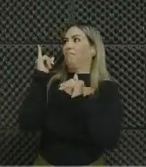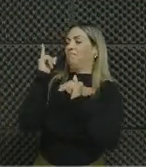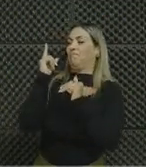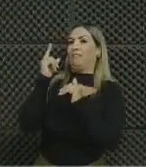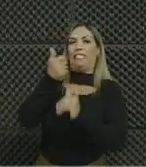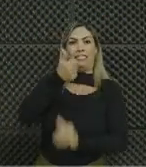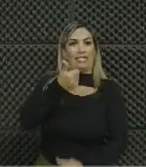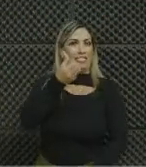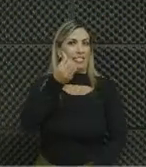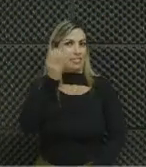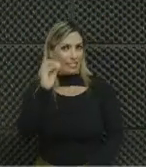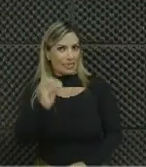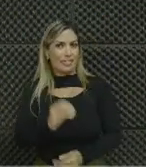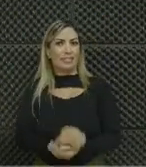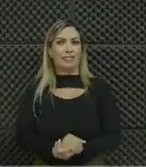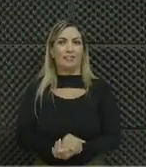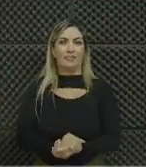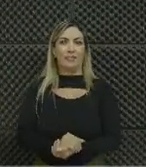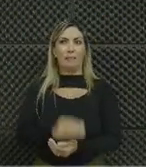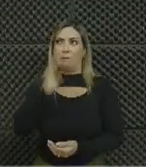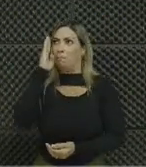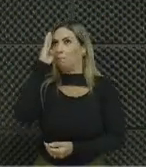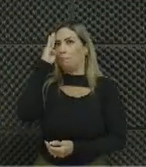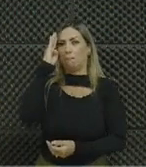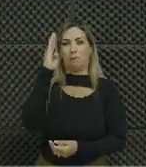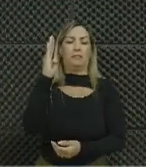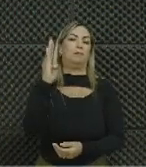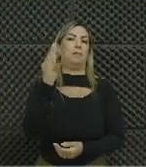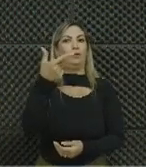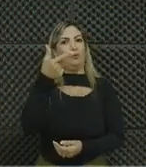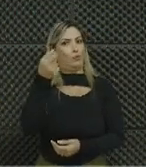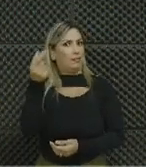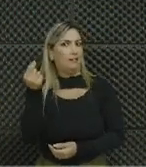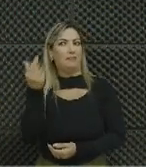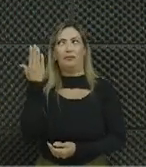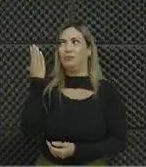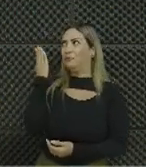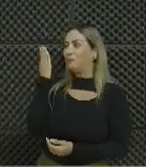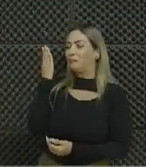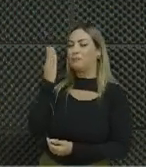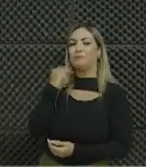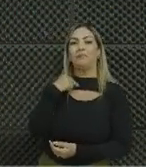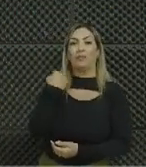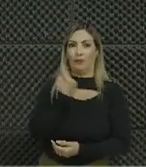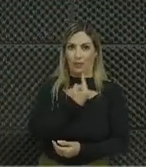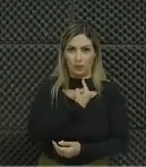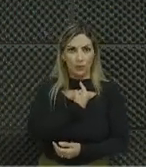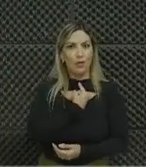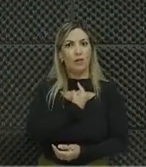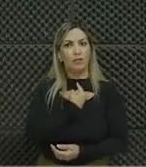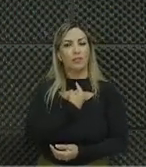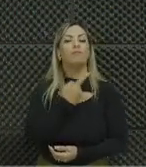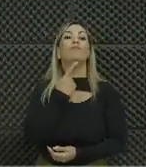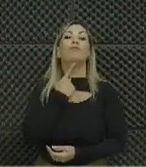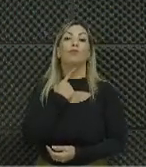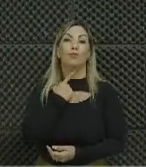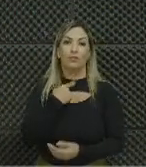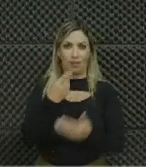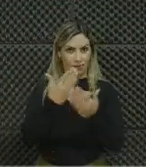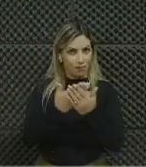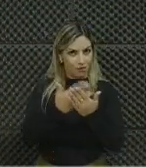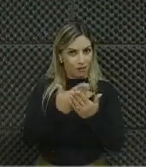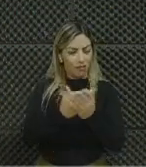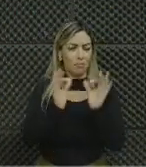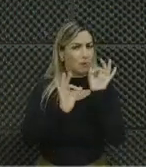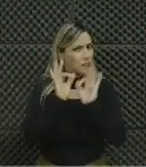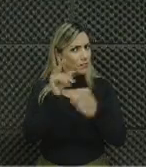no 160 e principalmente no 200. Então, a nossa intenção com essas aulas foi o